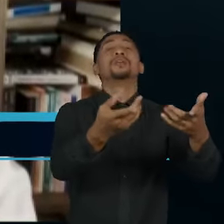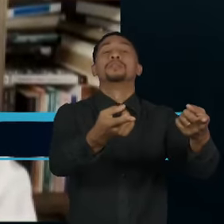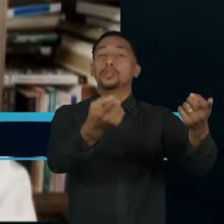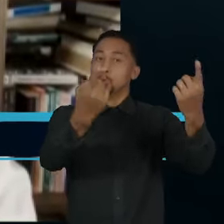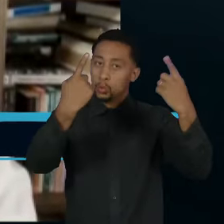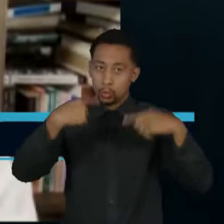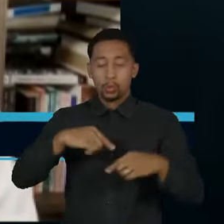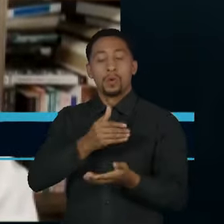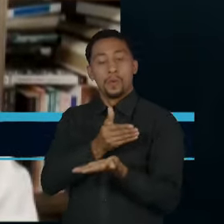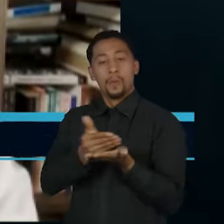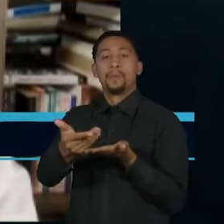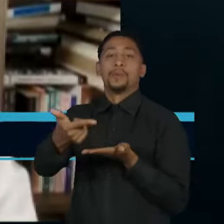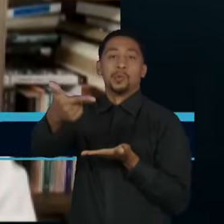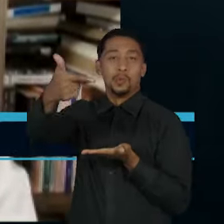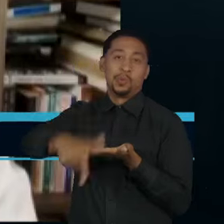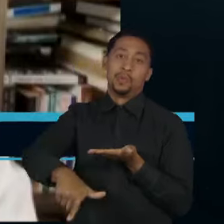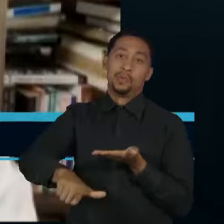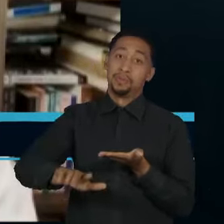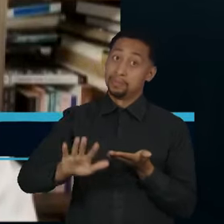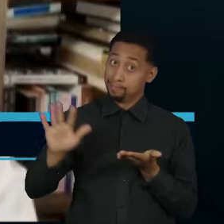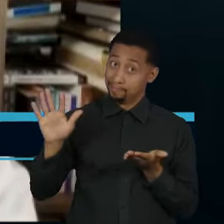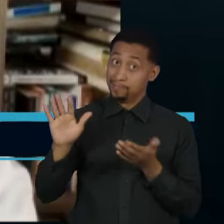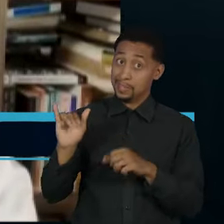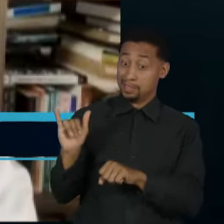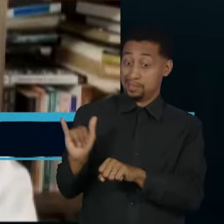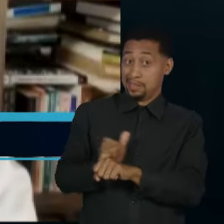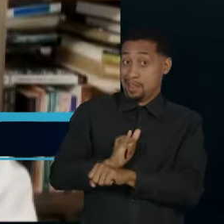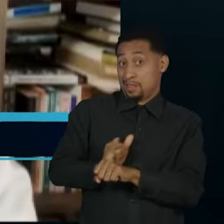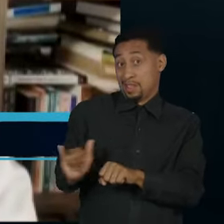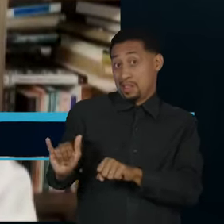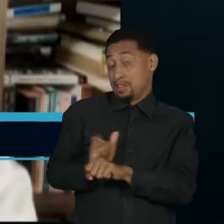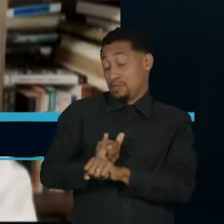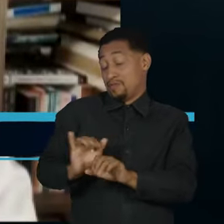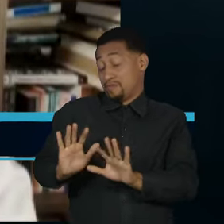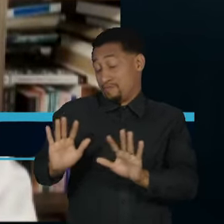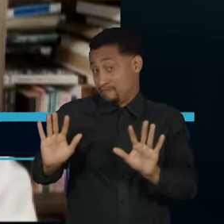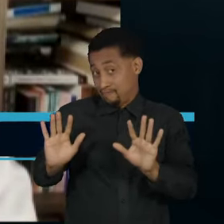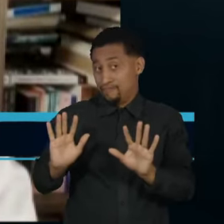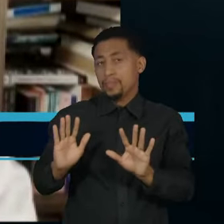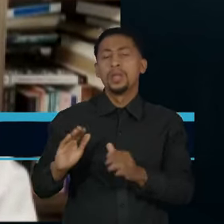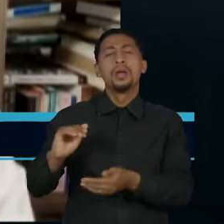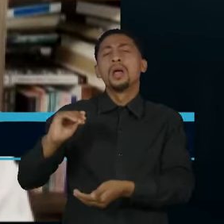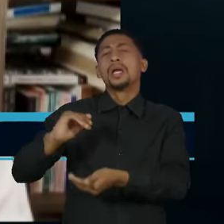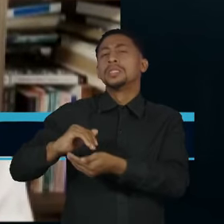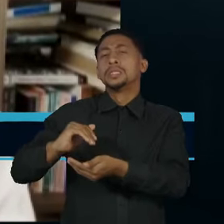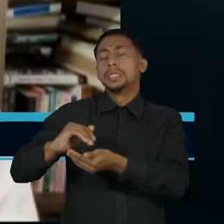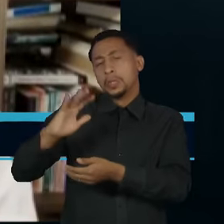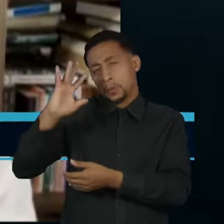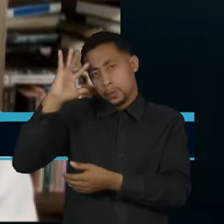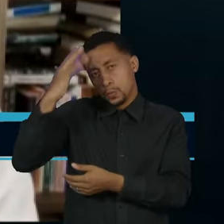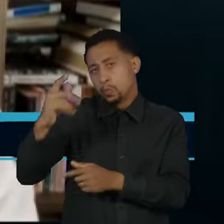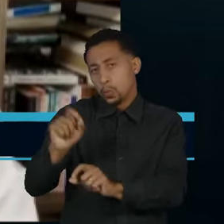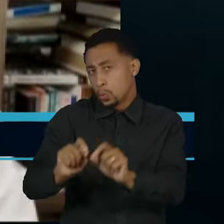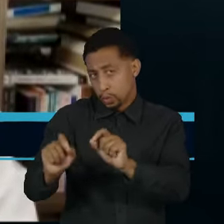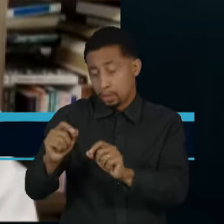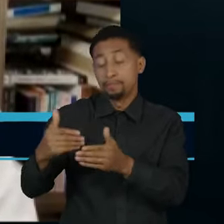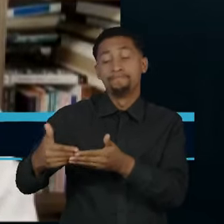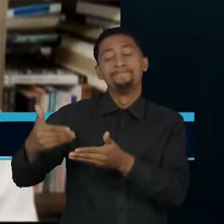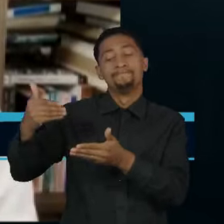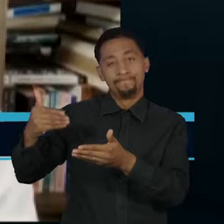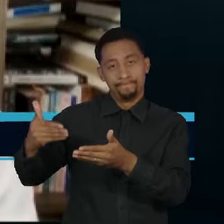regrediria, melhor dizendo, né? Então, a estratégia do STF, no final das contas, diante das gravidades, né, dos